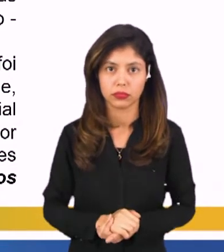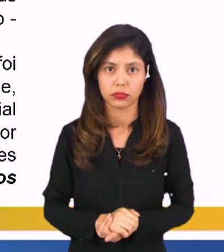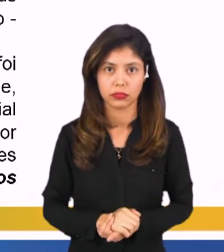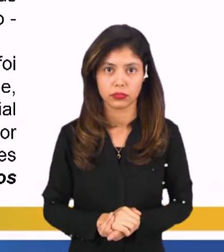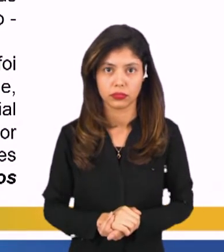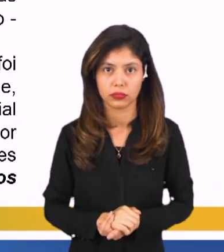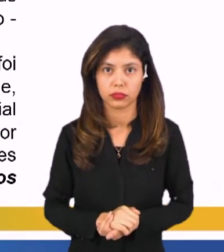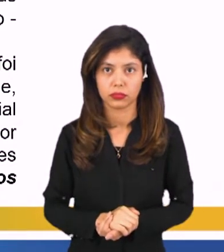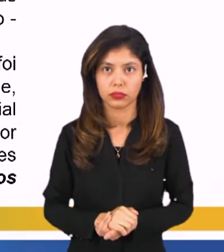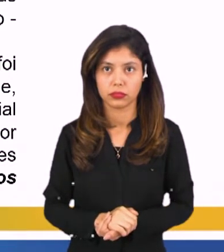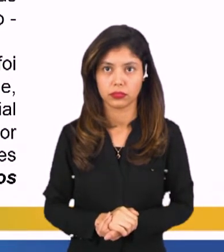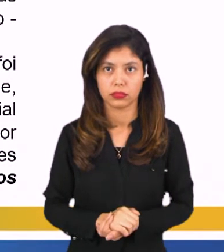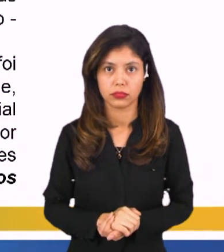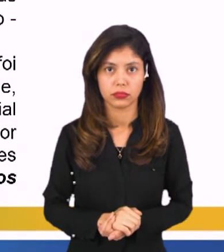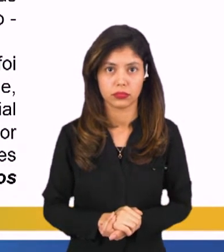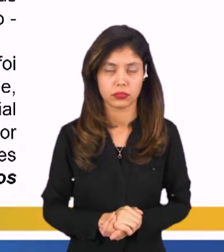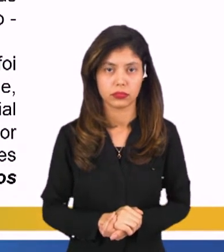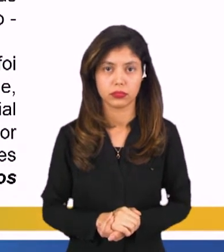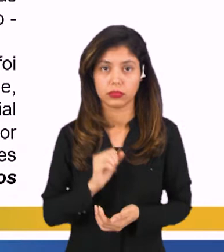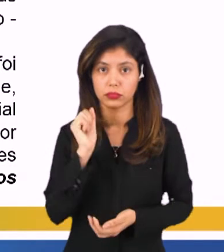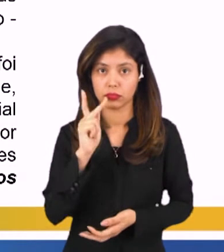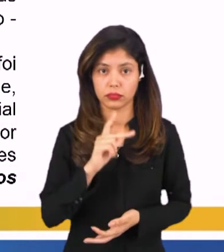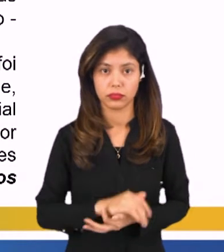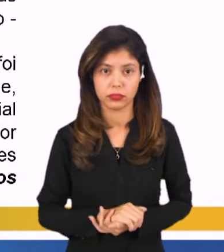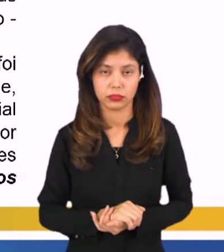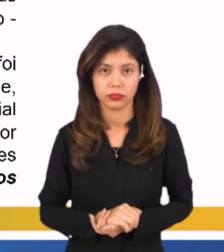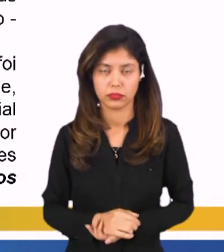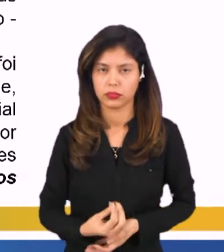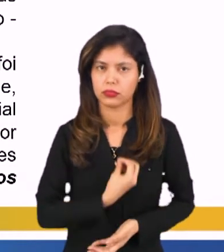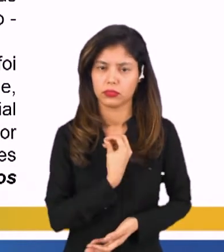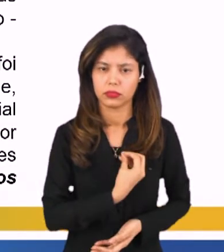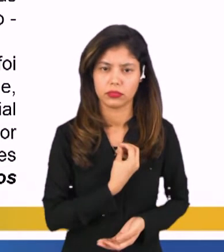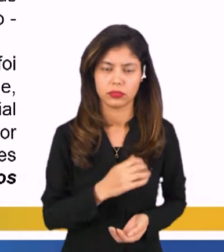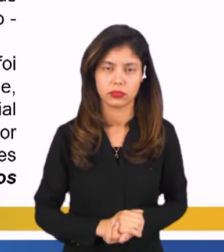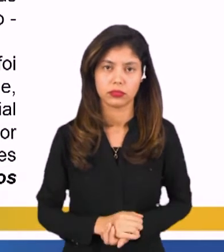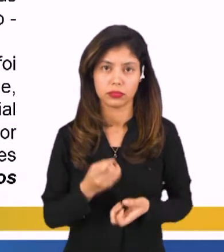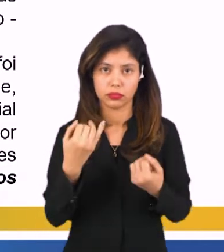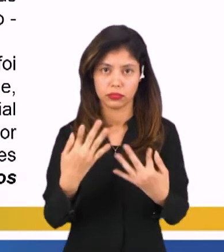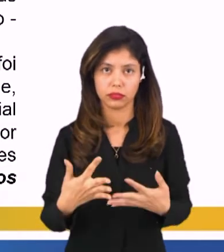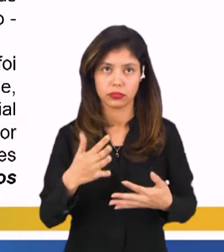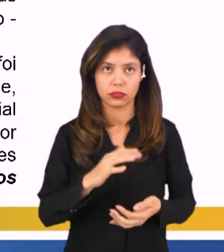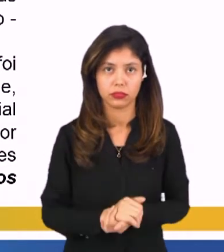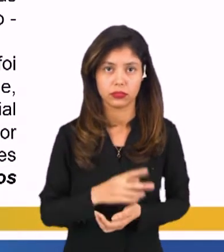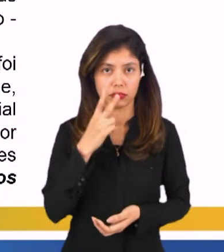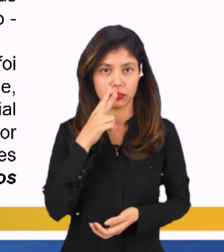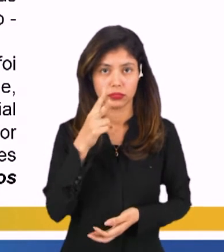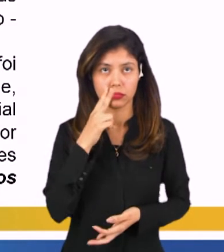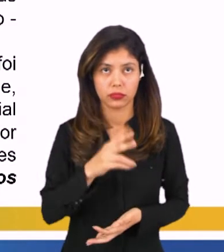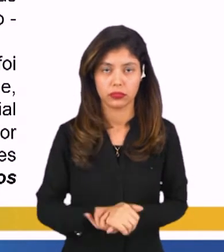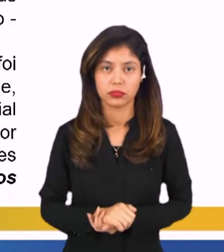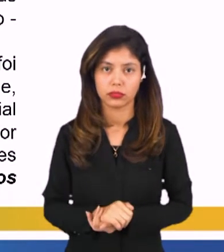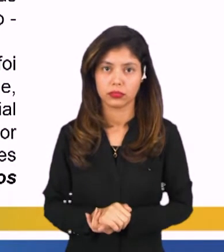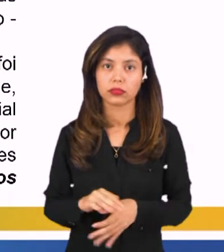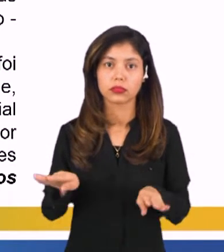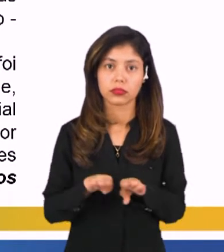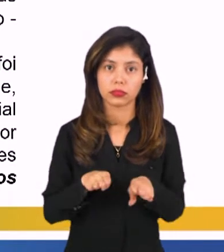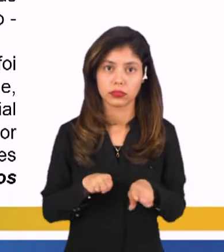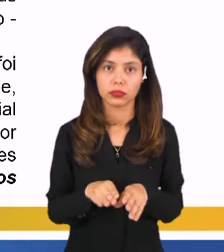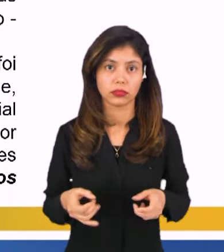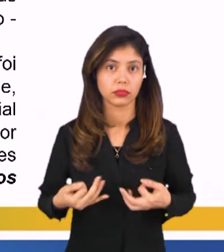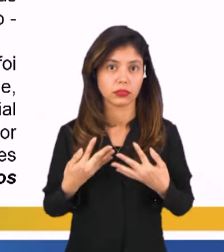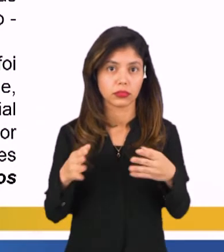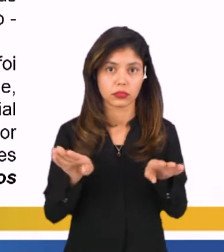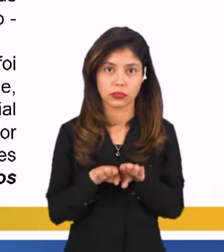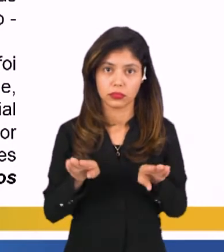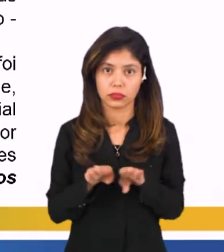entiendan todo lo que se dice, ¿ok? Viver para contar revela a essência da personalidade e